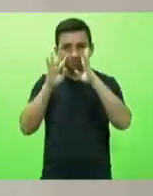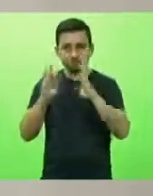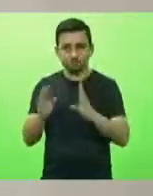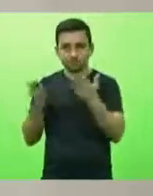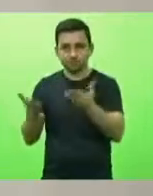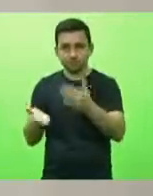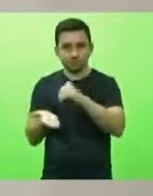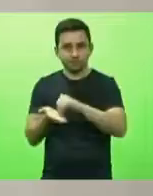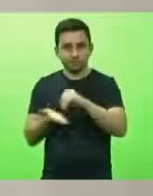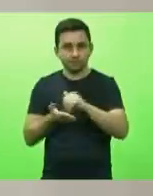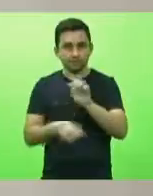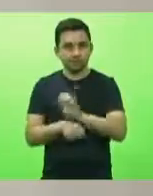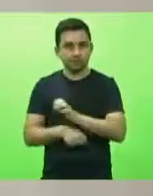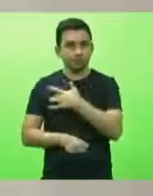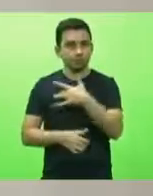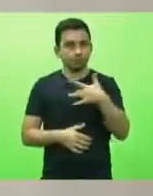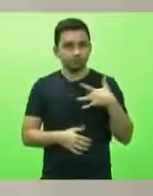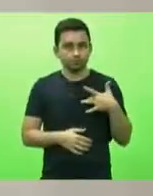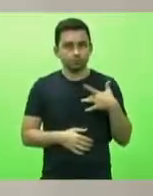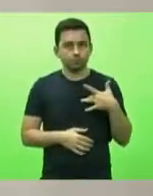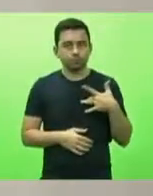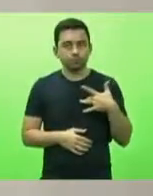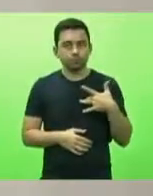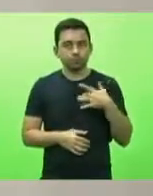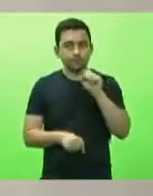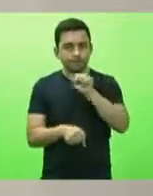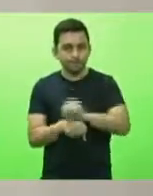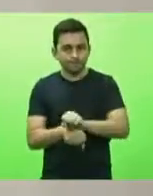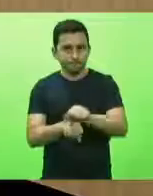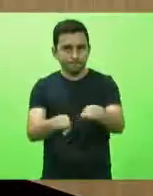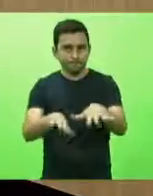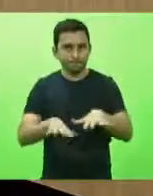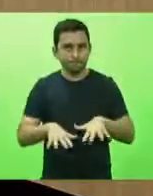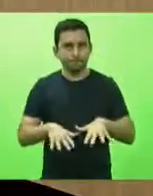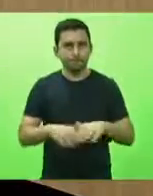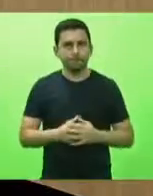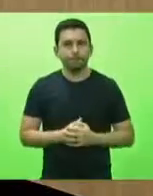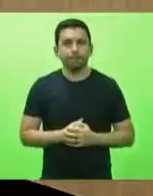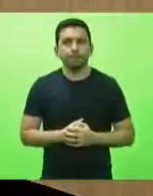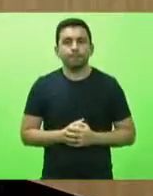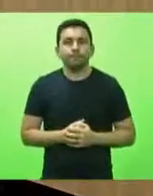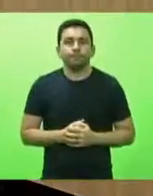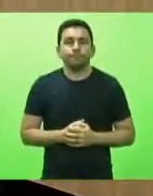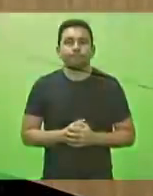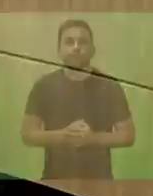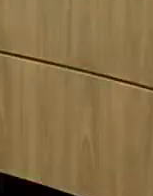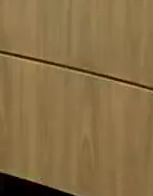Secretário de Estado da Saúde. Está suspensa a presente sessão.